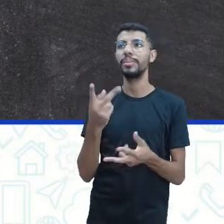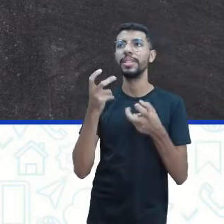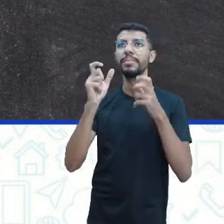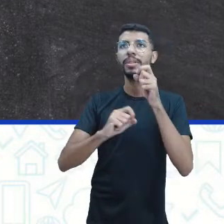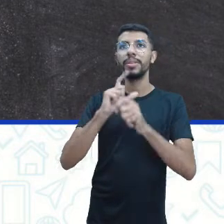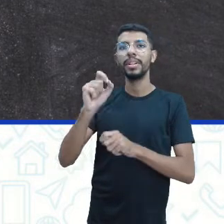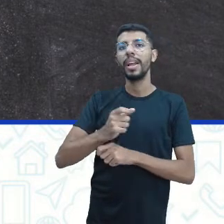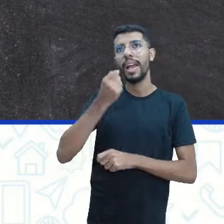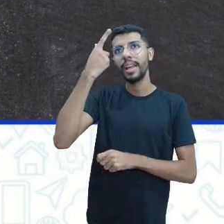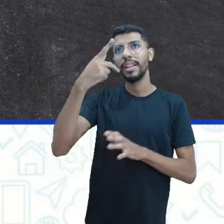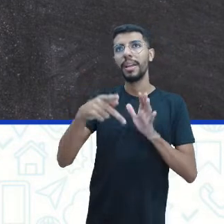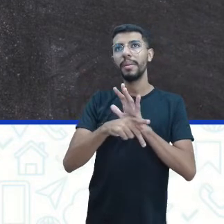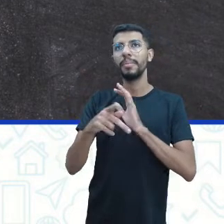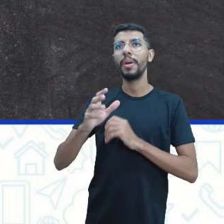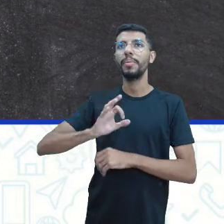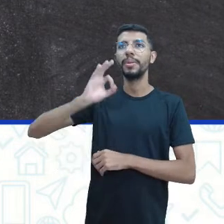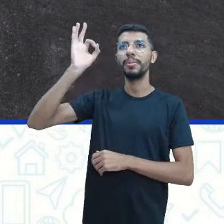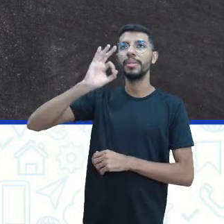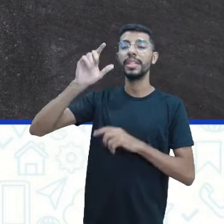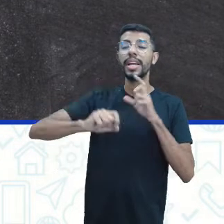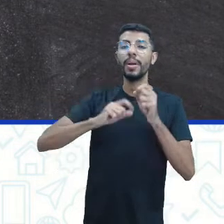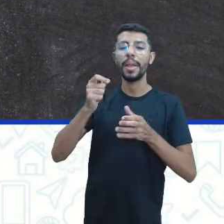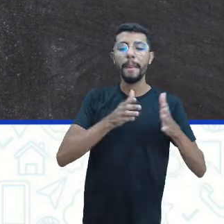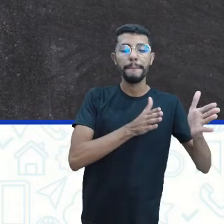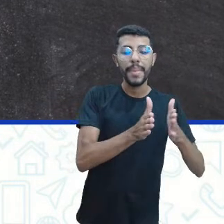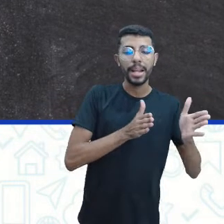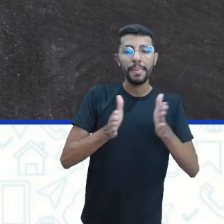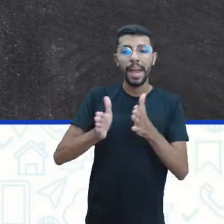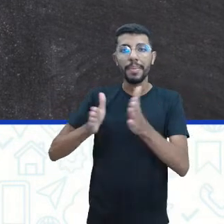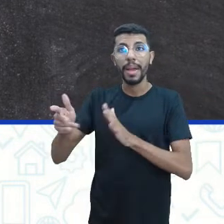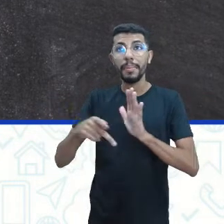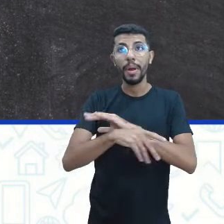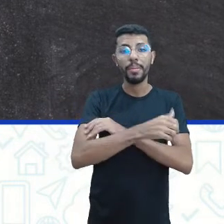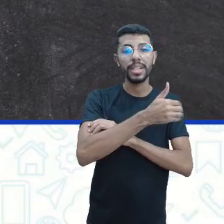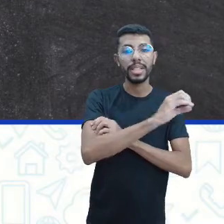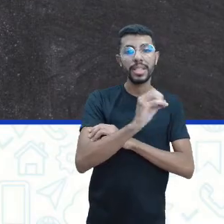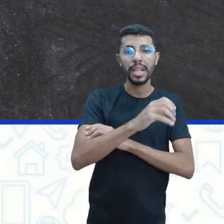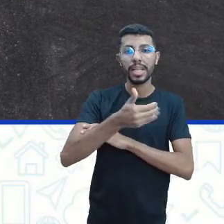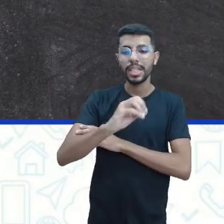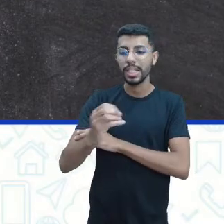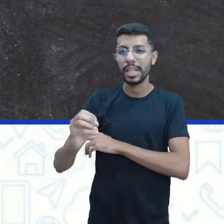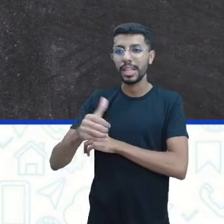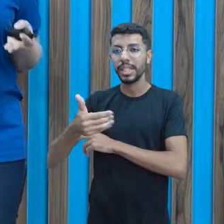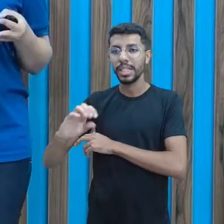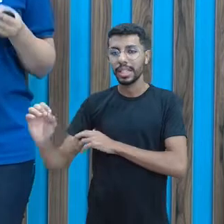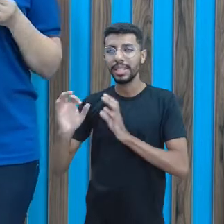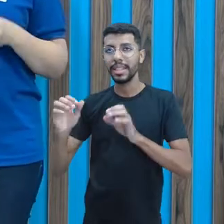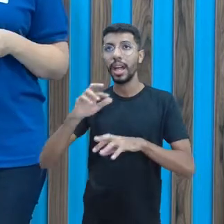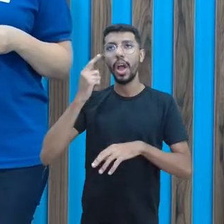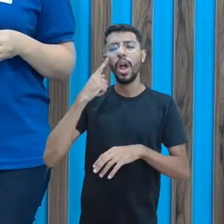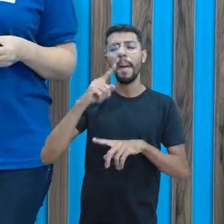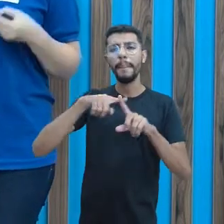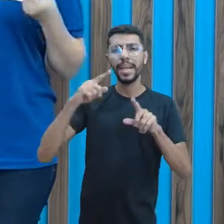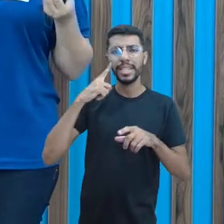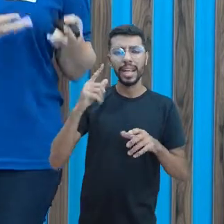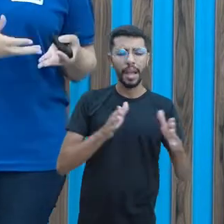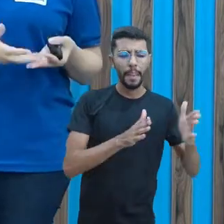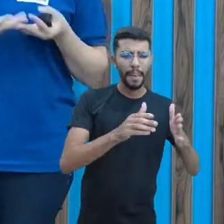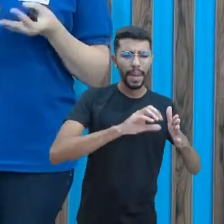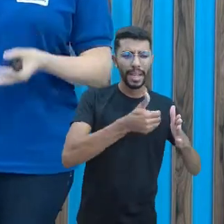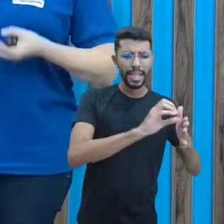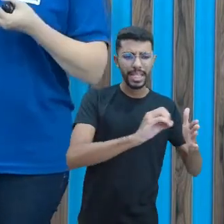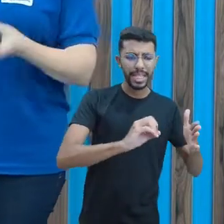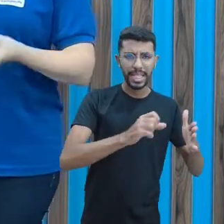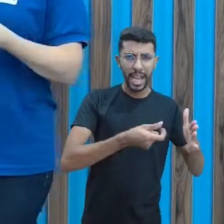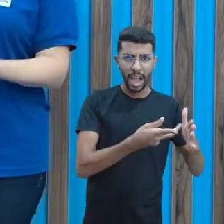percentual seria partes de 100, né, ou porções de 100. E aí, quando a gente fala de porções de 100, não é uma porção que mede 100. É uma porção